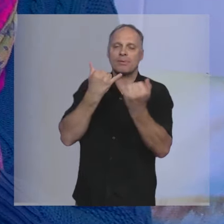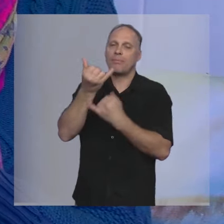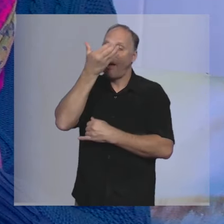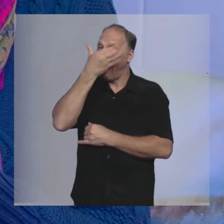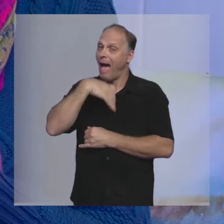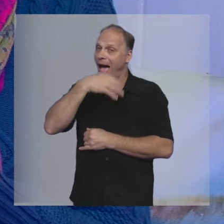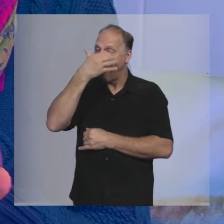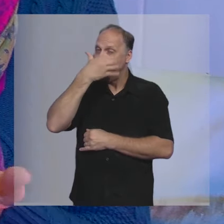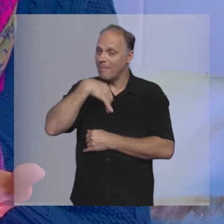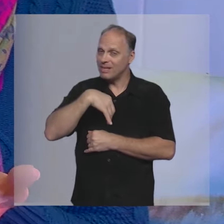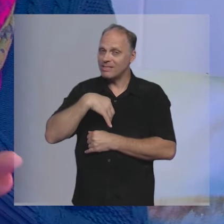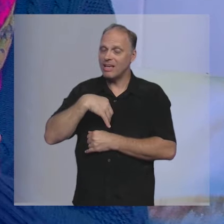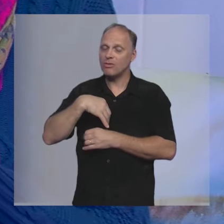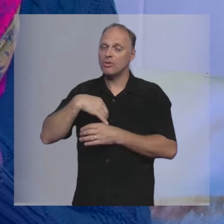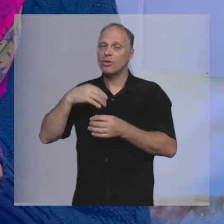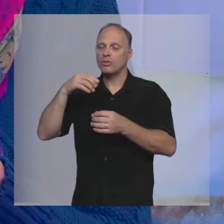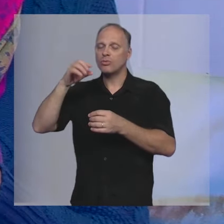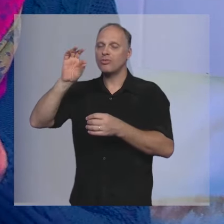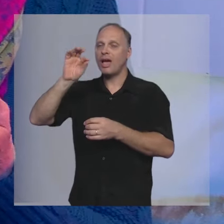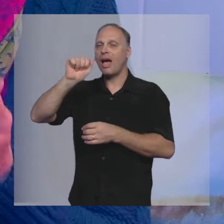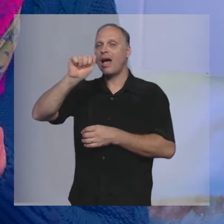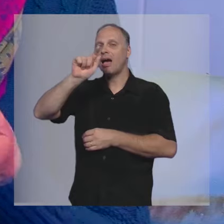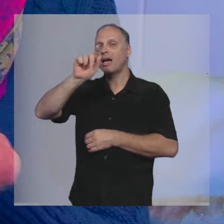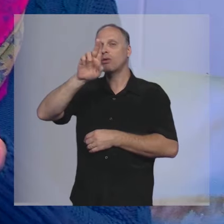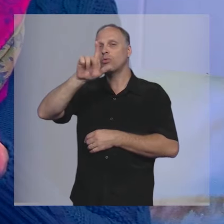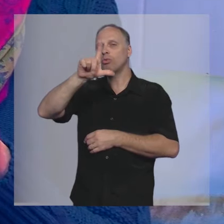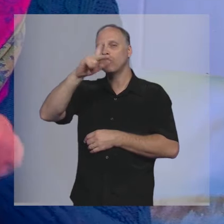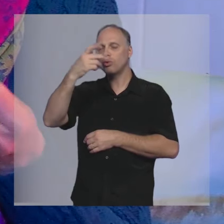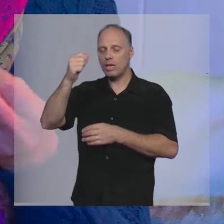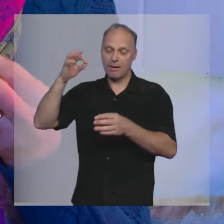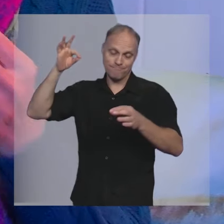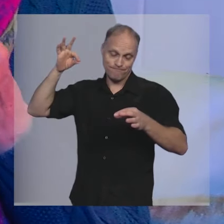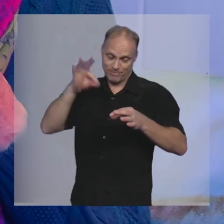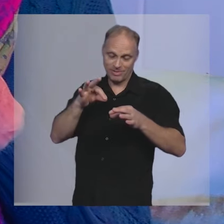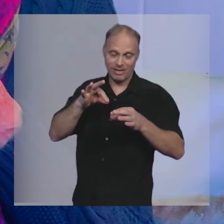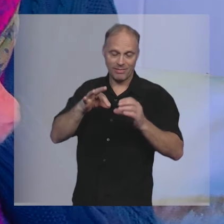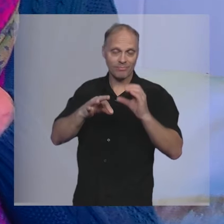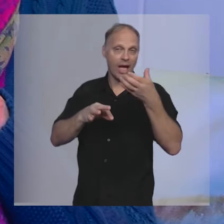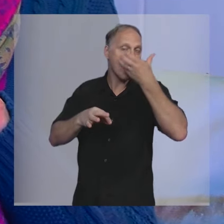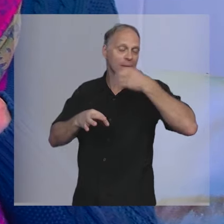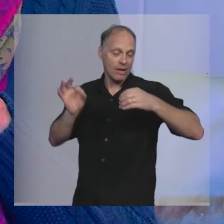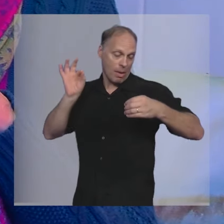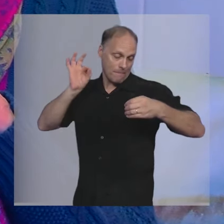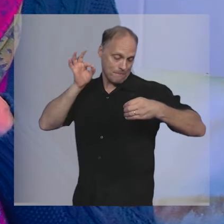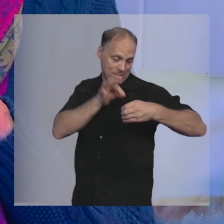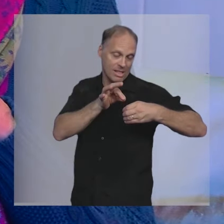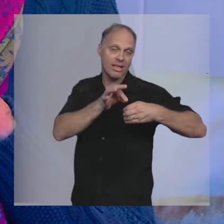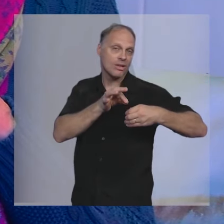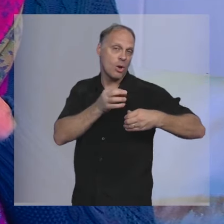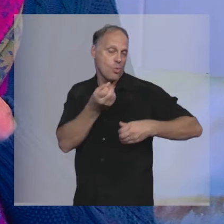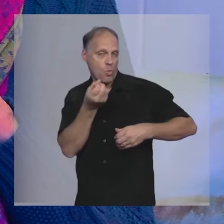maçã com uma agulha bem grande fincada, ou então